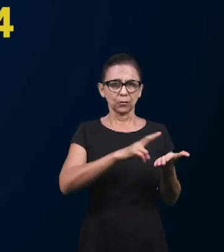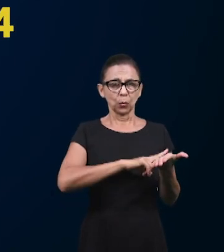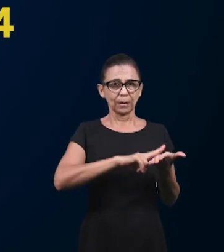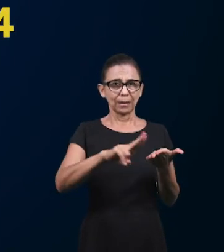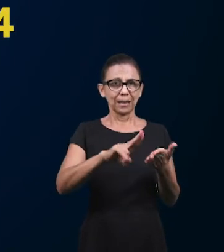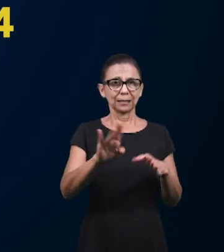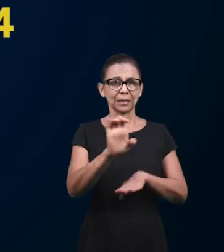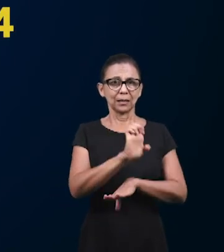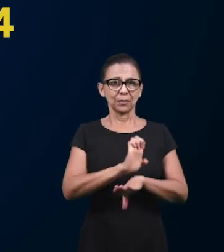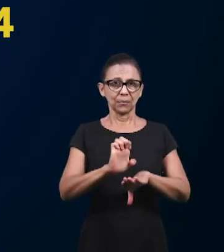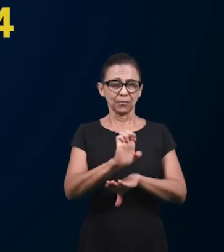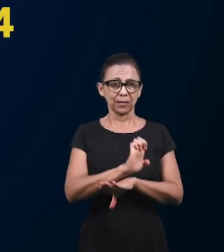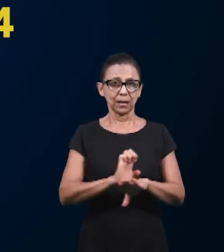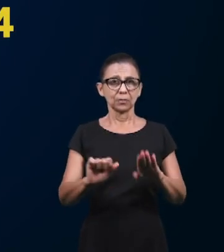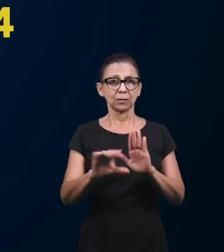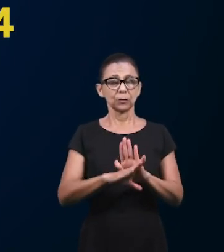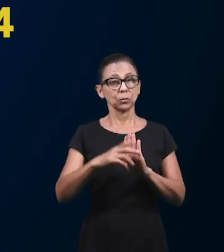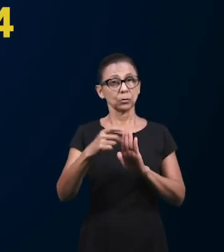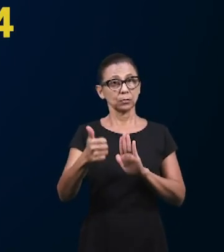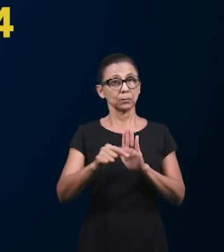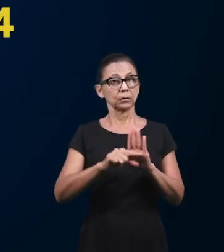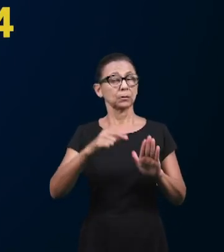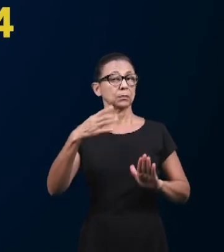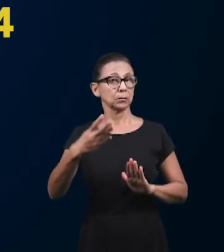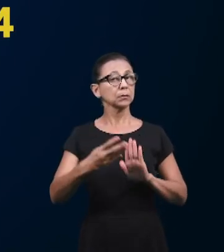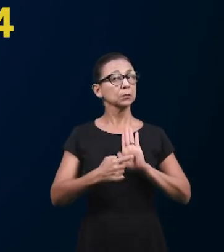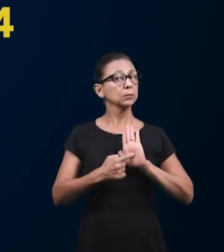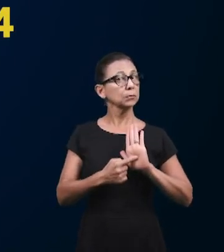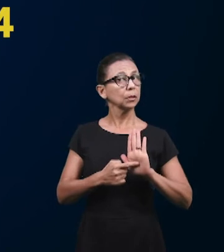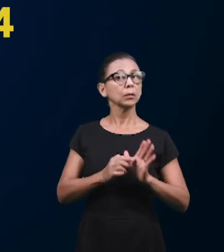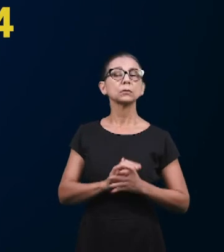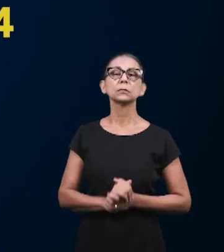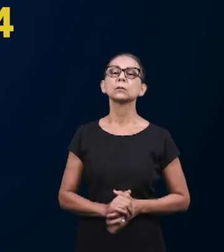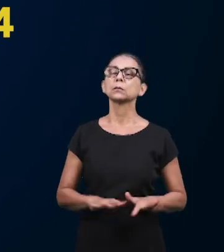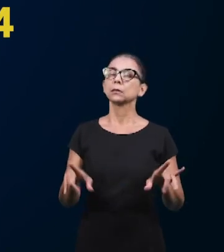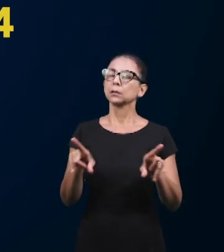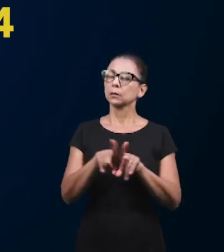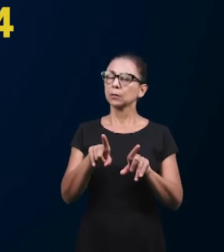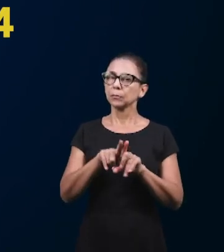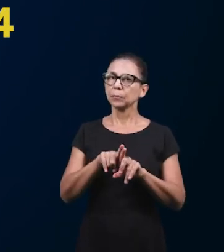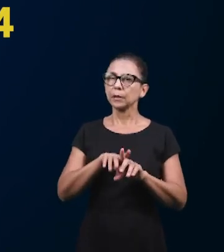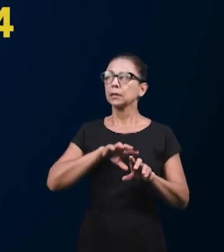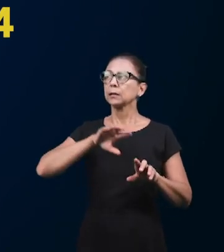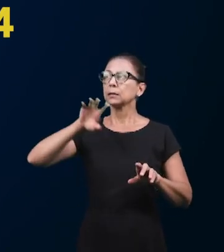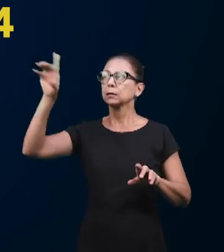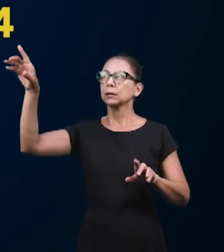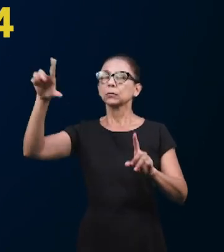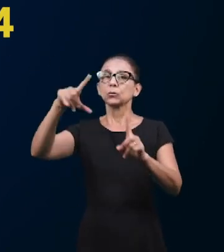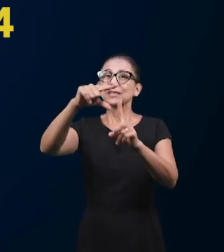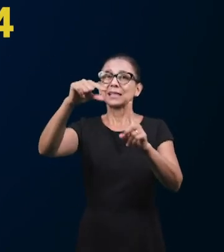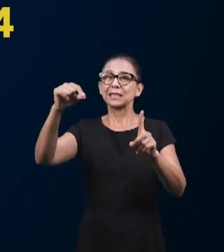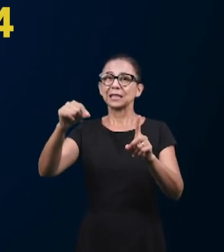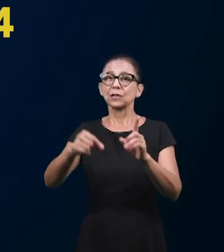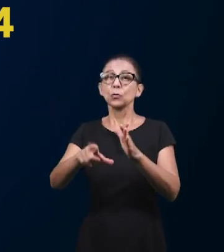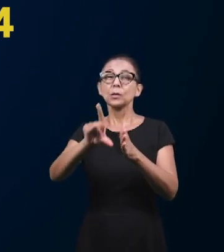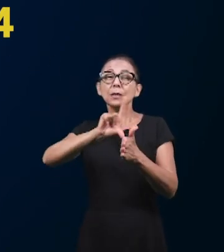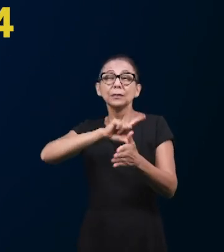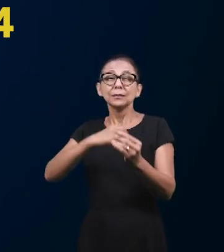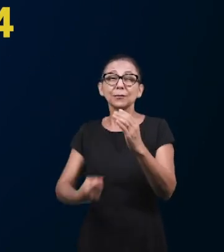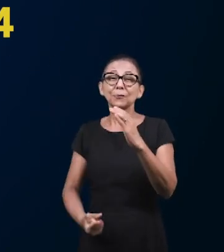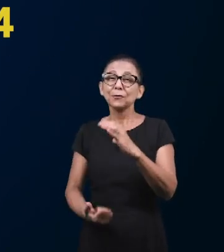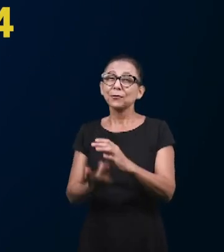no capítulo 1, no versículo 4, fala bem assim: como também nos elegeu nele antes da